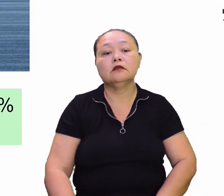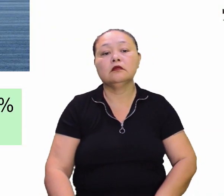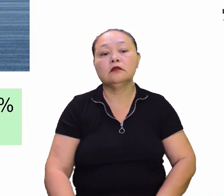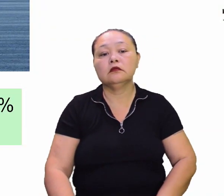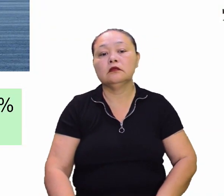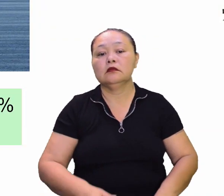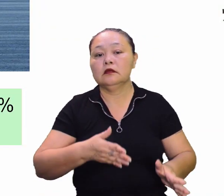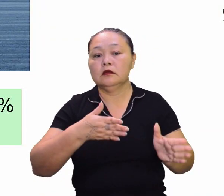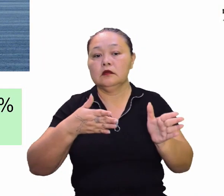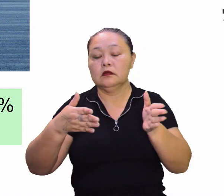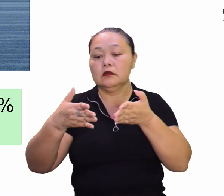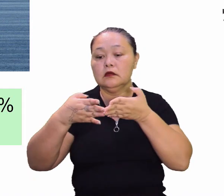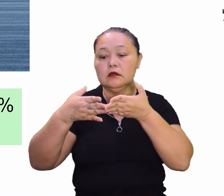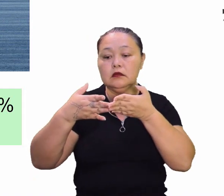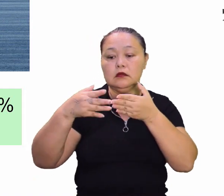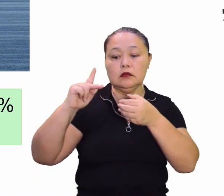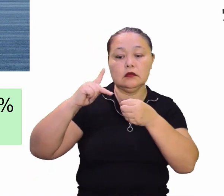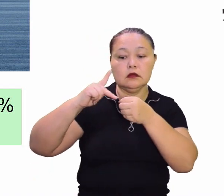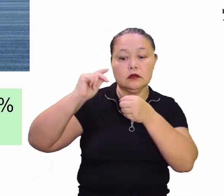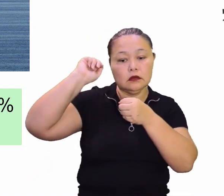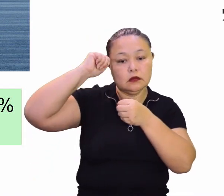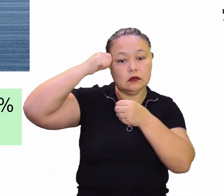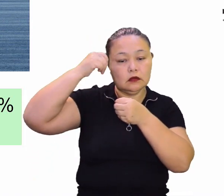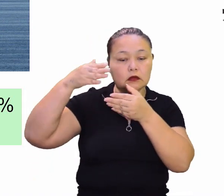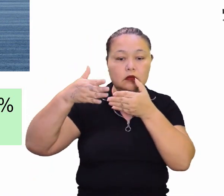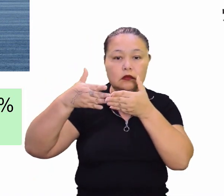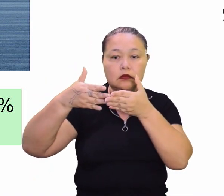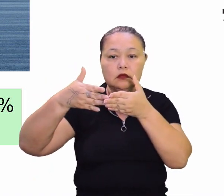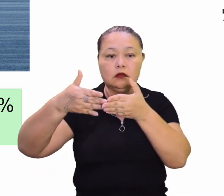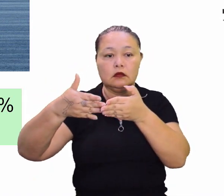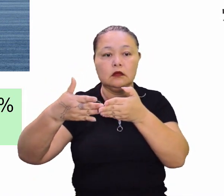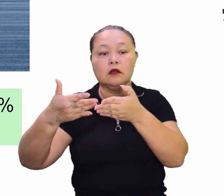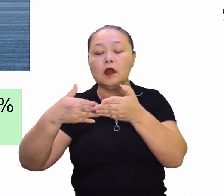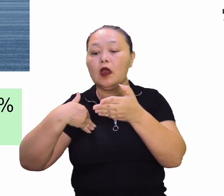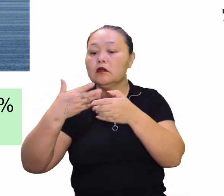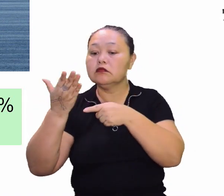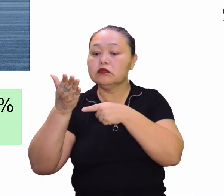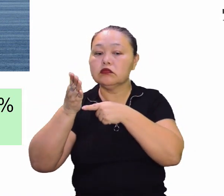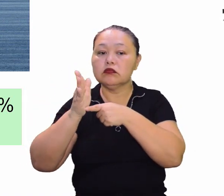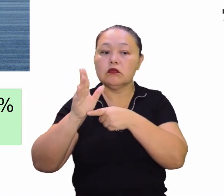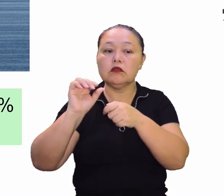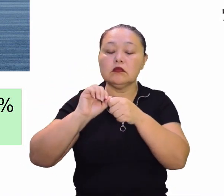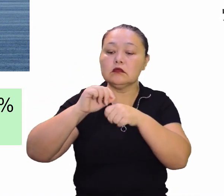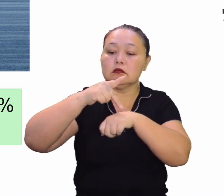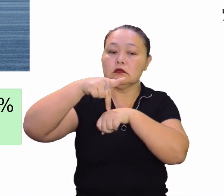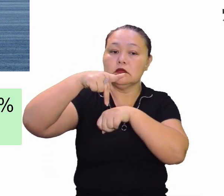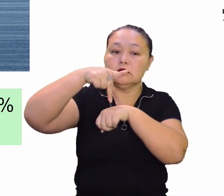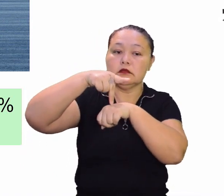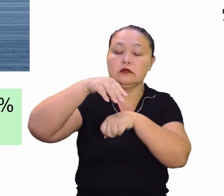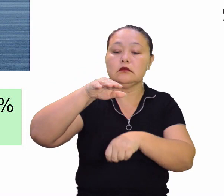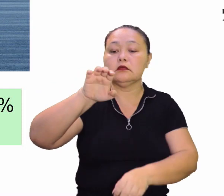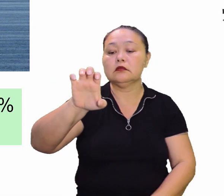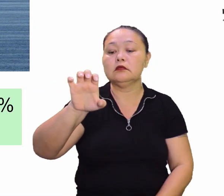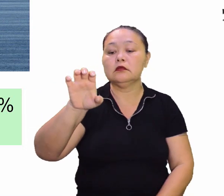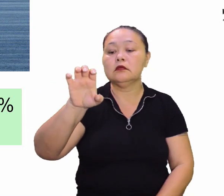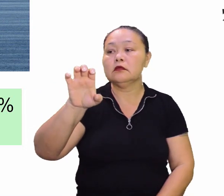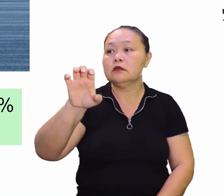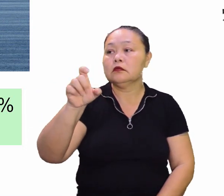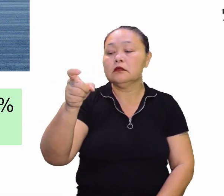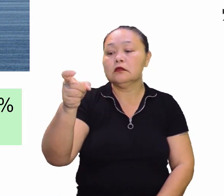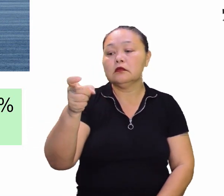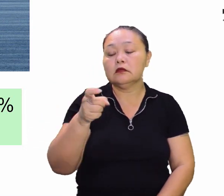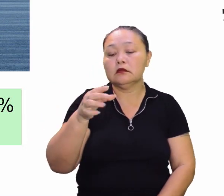Situada na rota dos navios petroleiros que abastecem os países do Extremo Oriente, Singapura é um dos